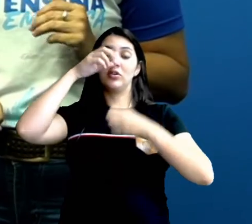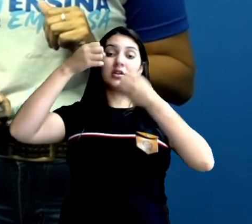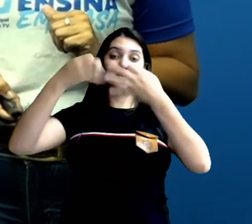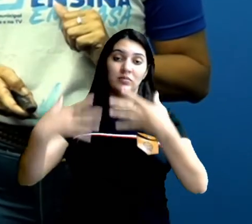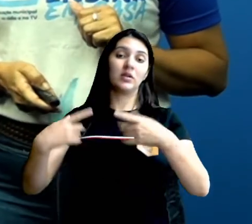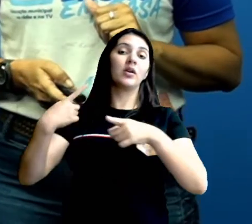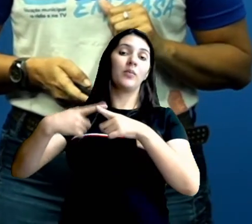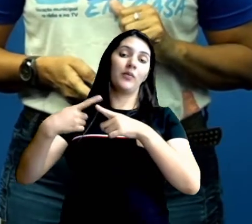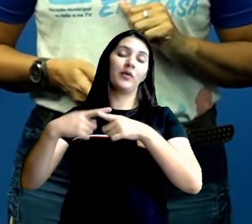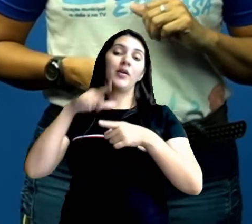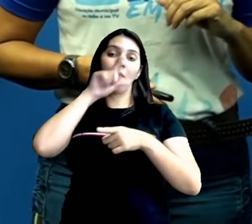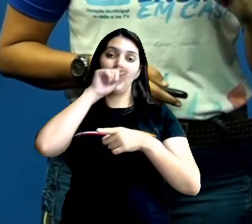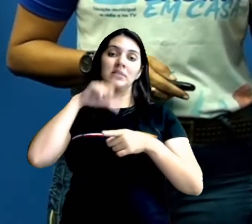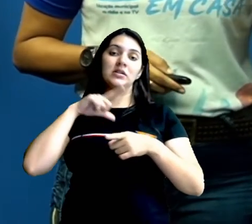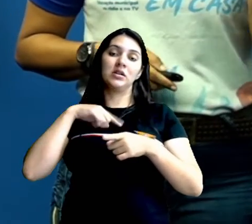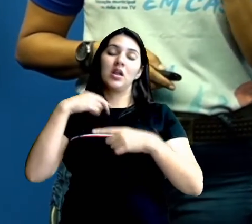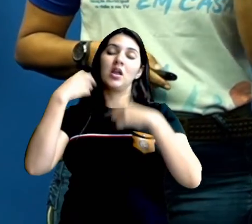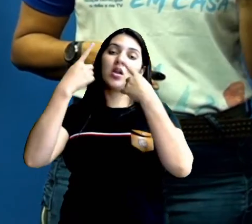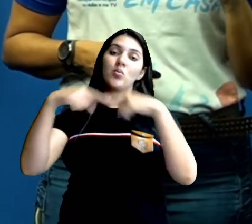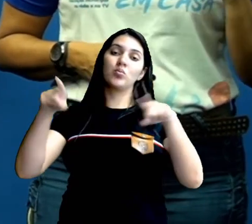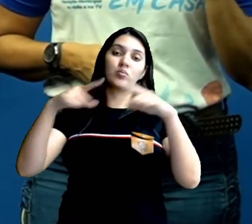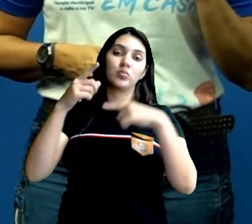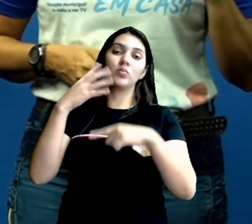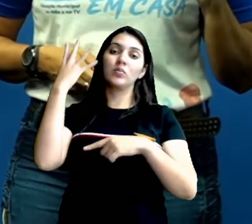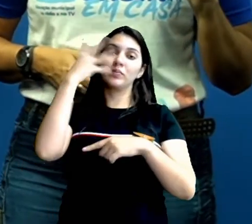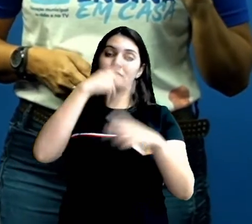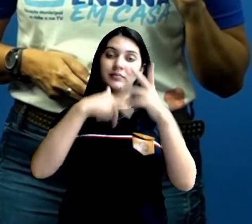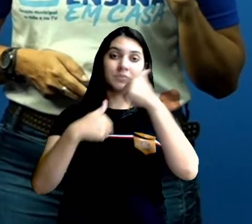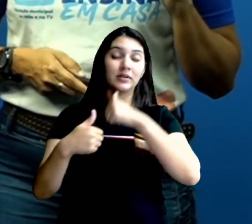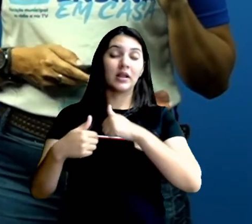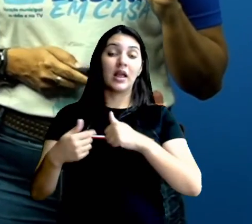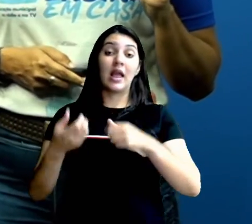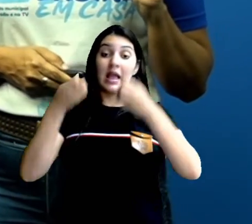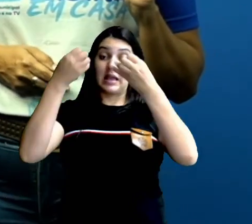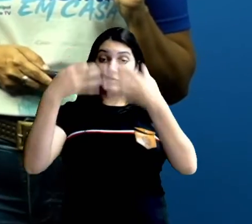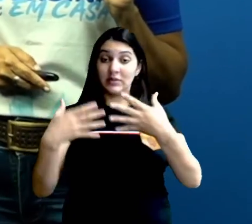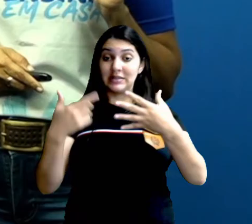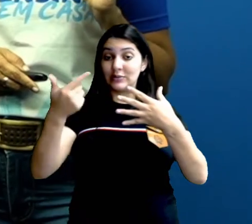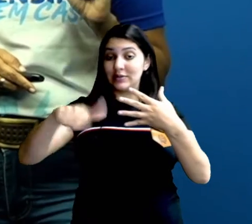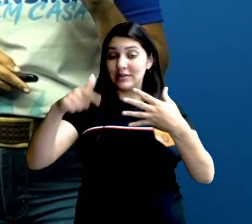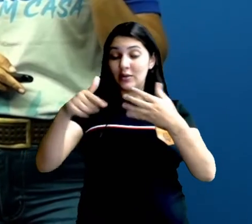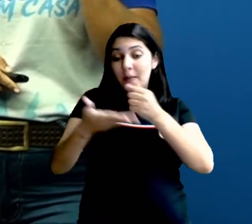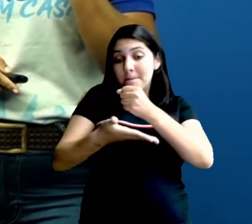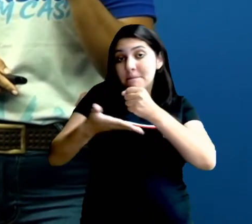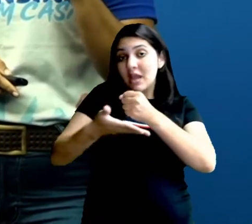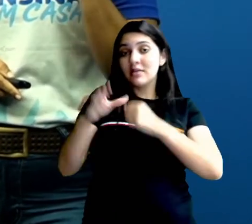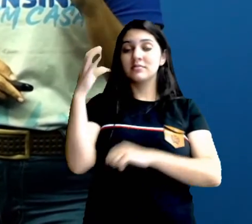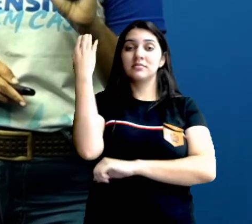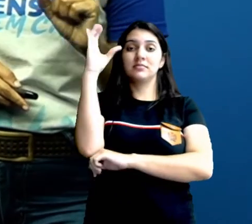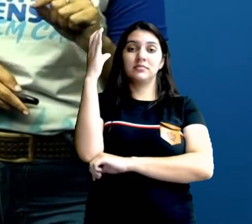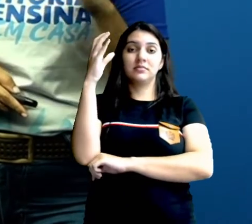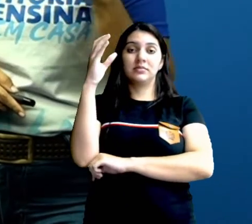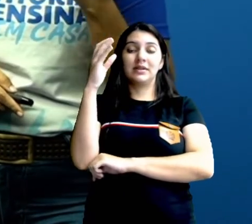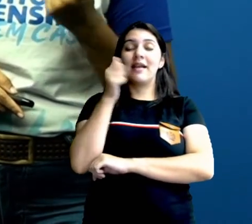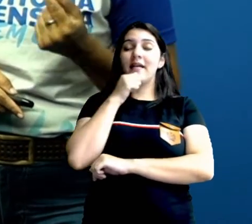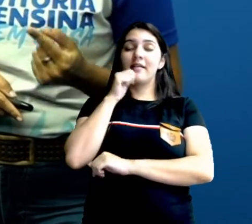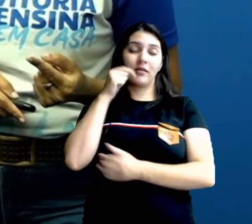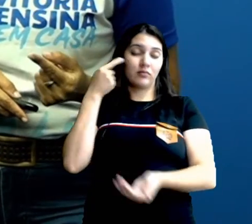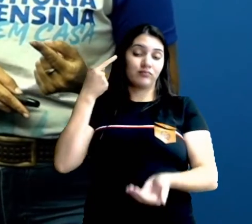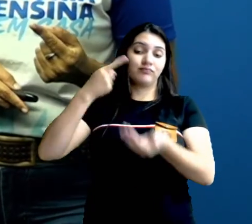belo. E a explicação, ela não tem base científica, tá certo, gente? Não é